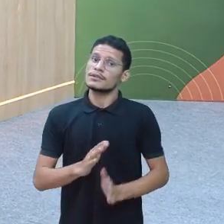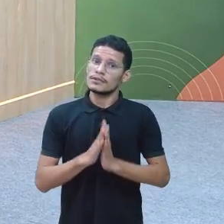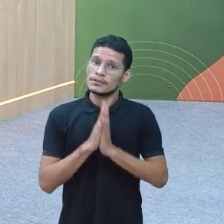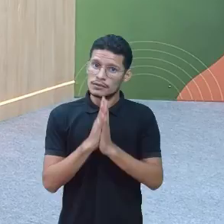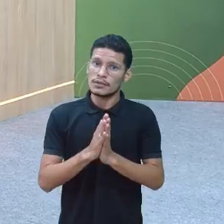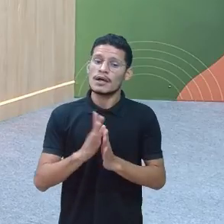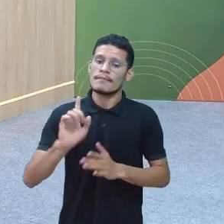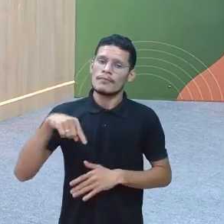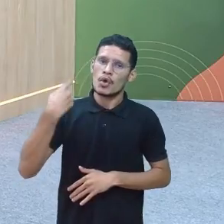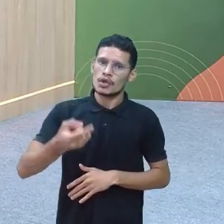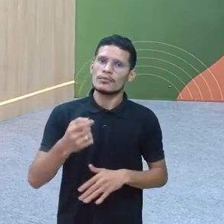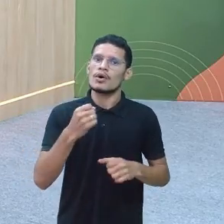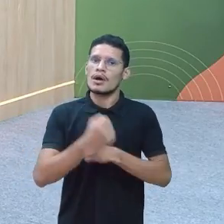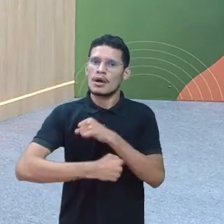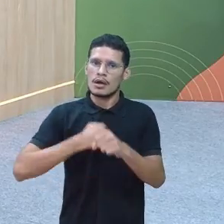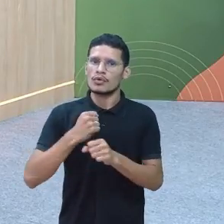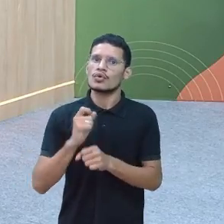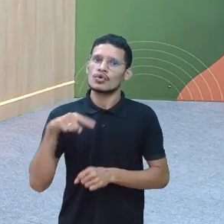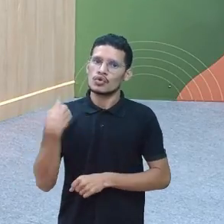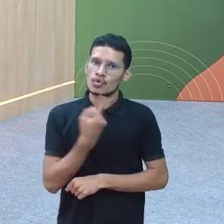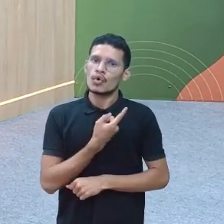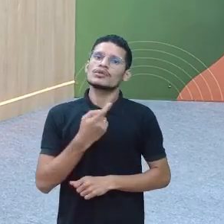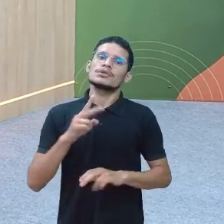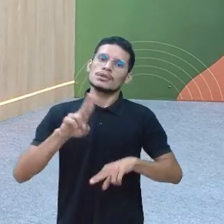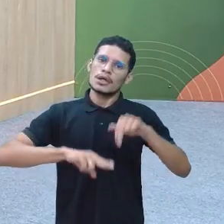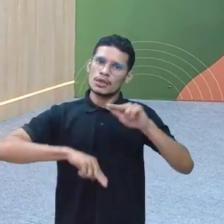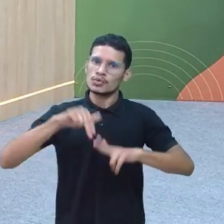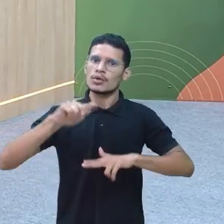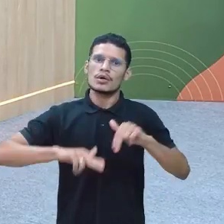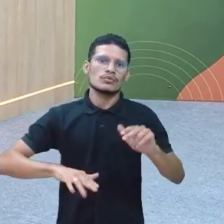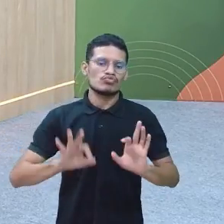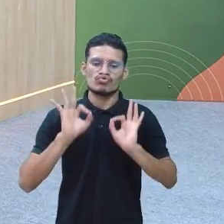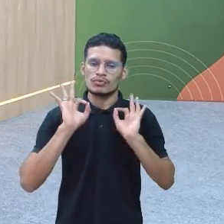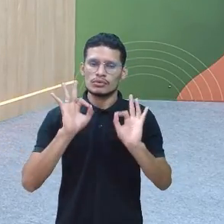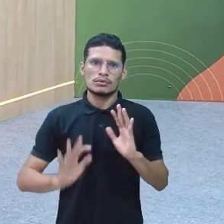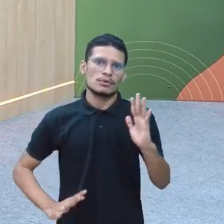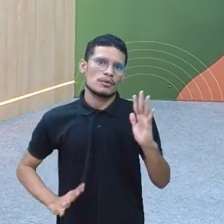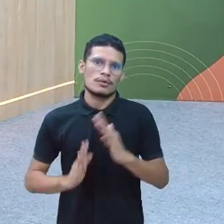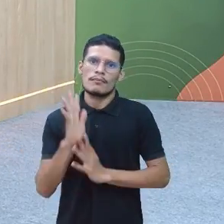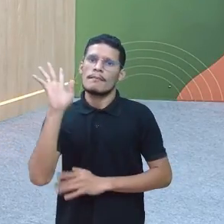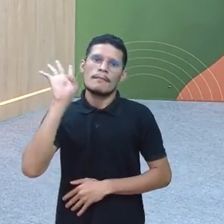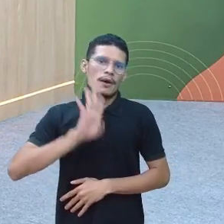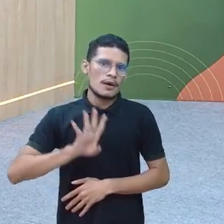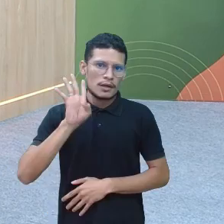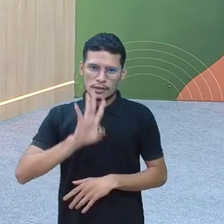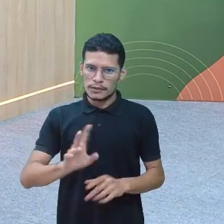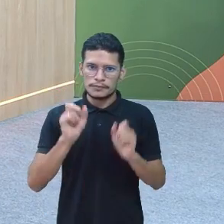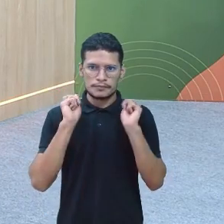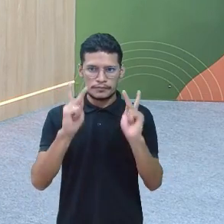para que ano que vem a gente tenha um São João muito massa. Beleza, pessoal?